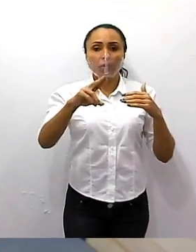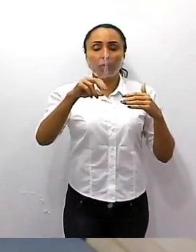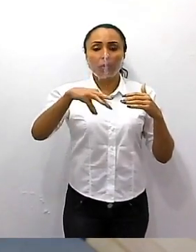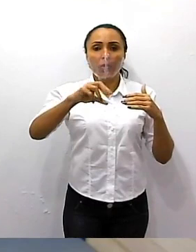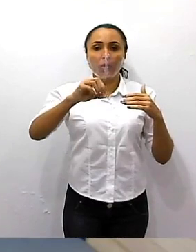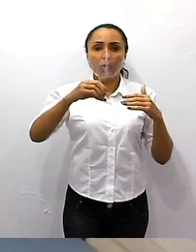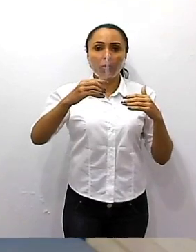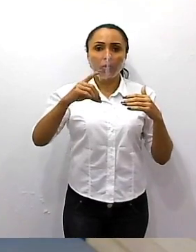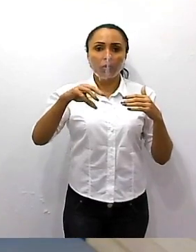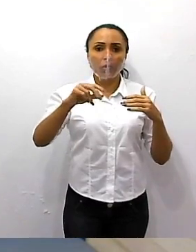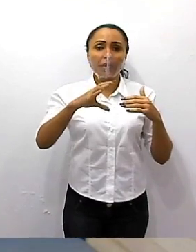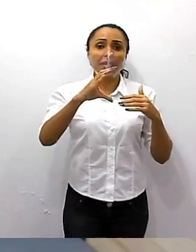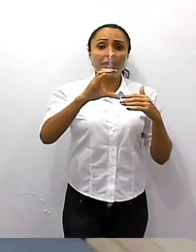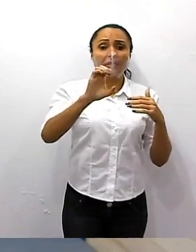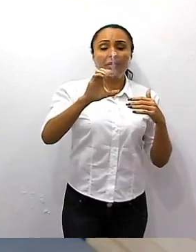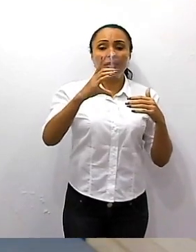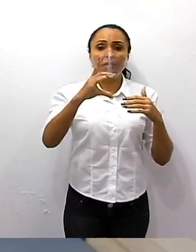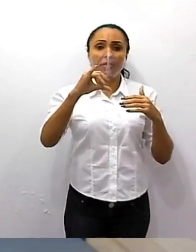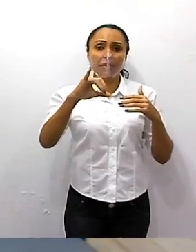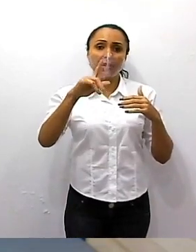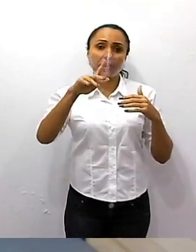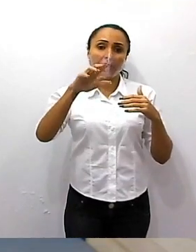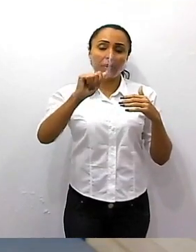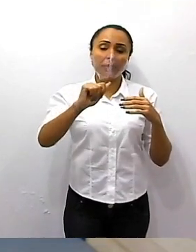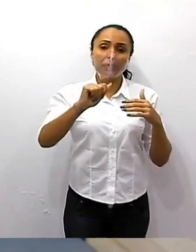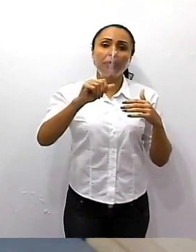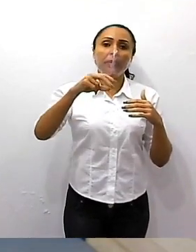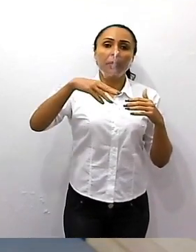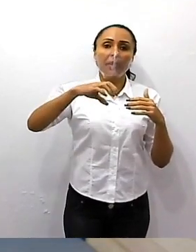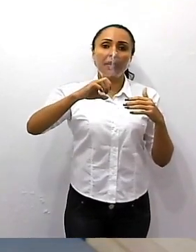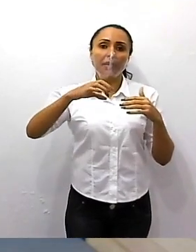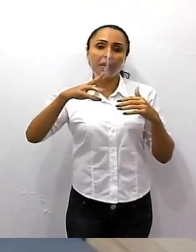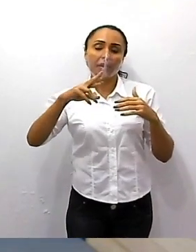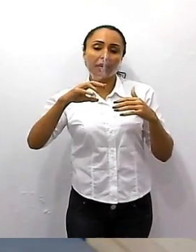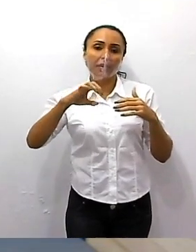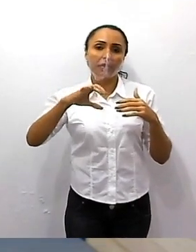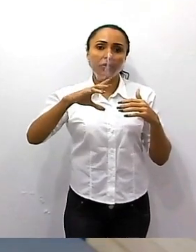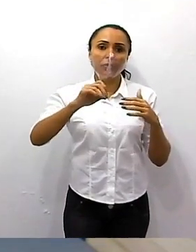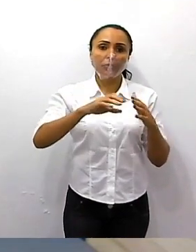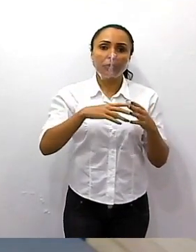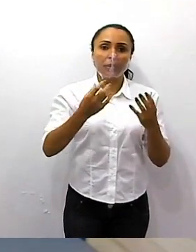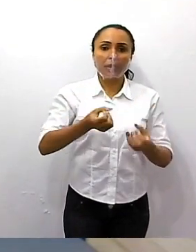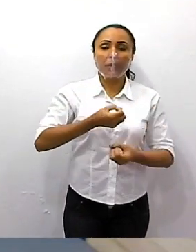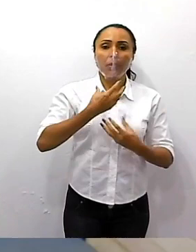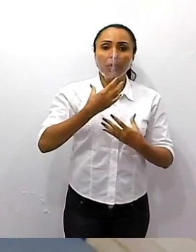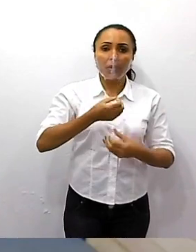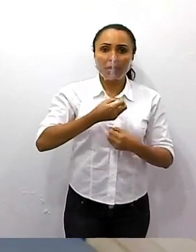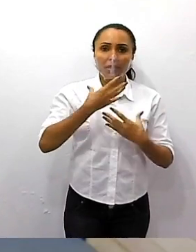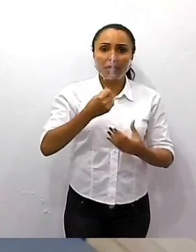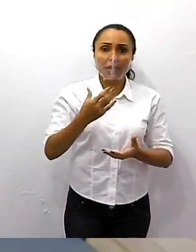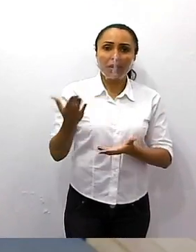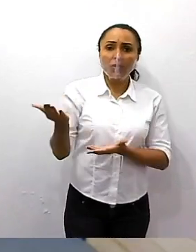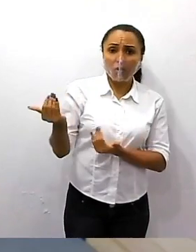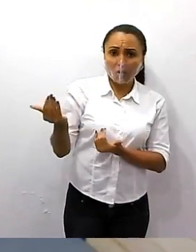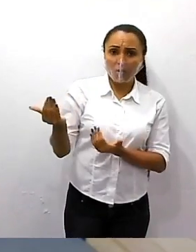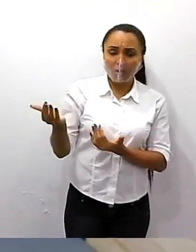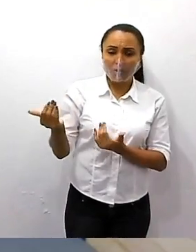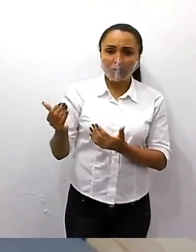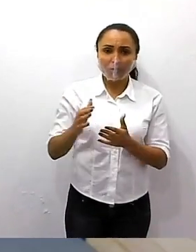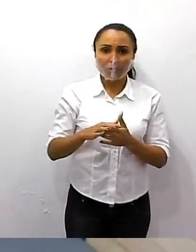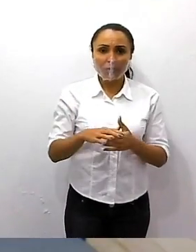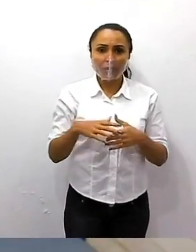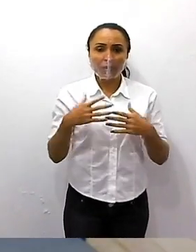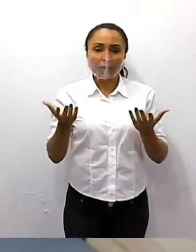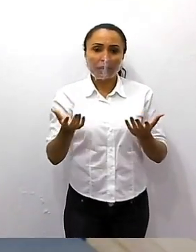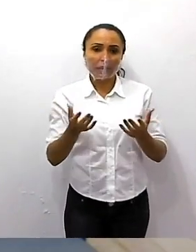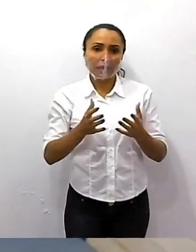adora. Cecília Meirelles com o misticismo, né? E a poesia infanto-juvenil de Cecília Meirelles, né? A